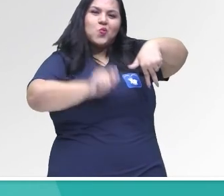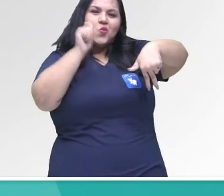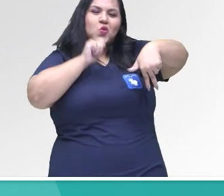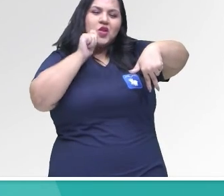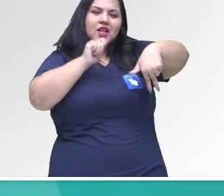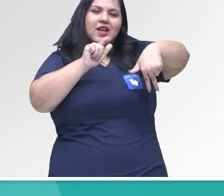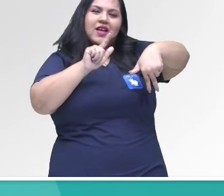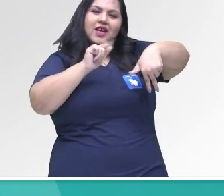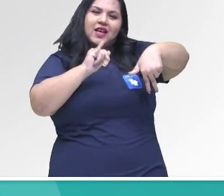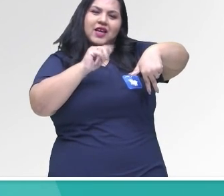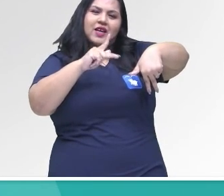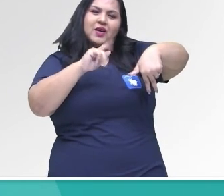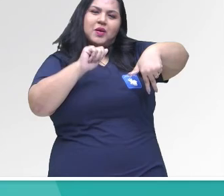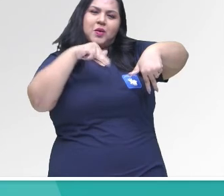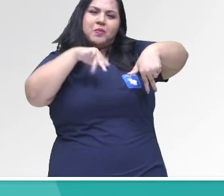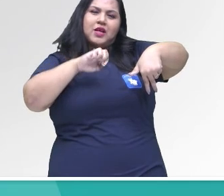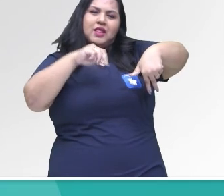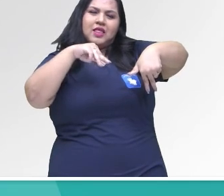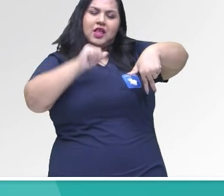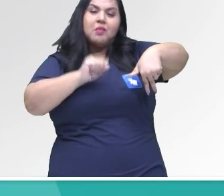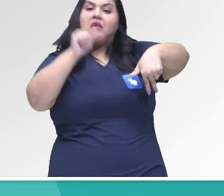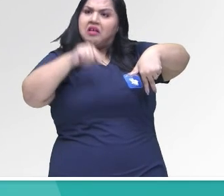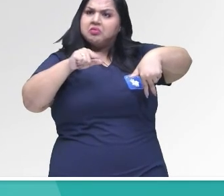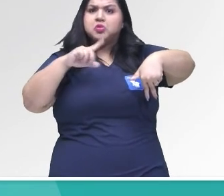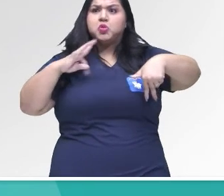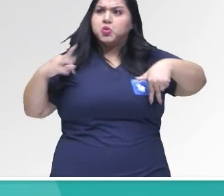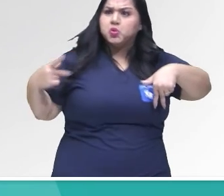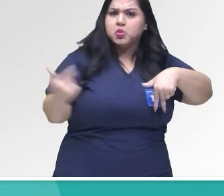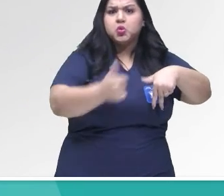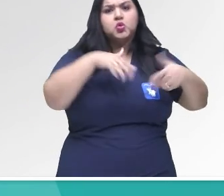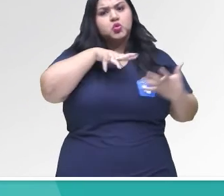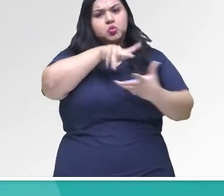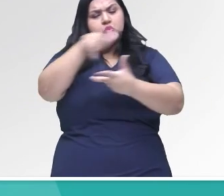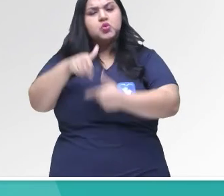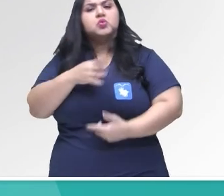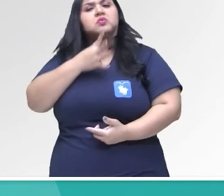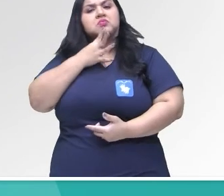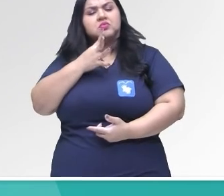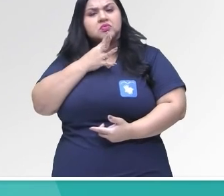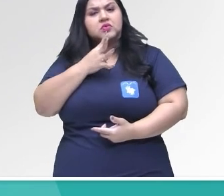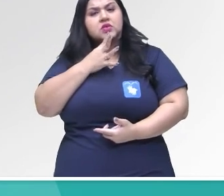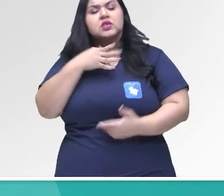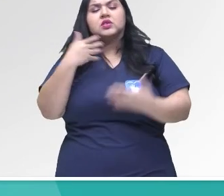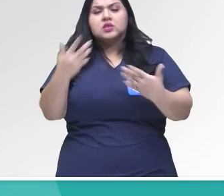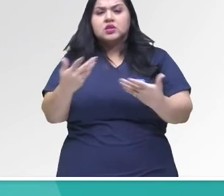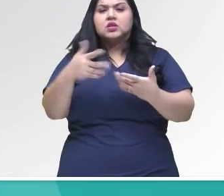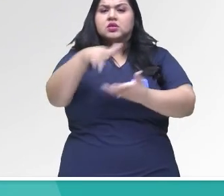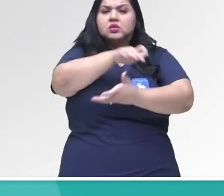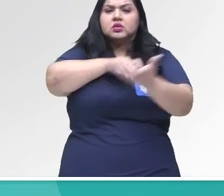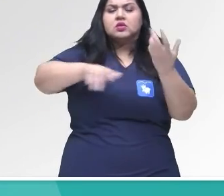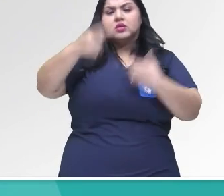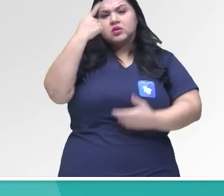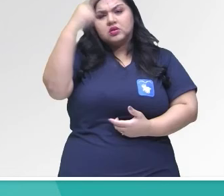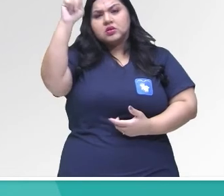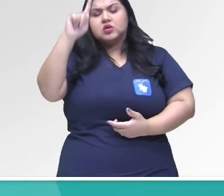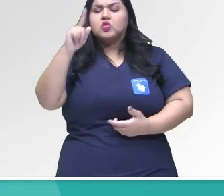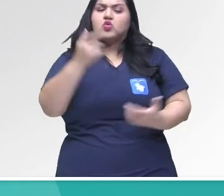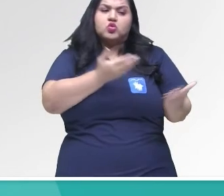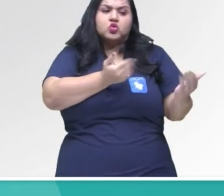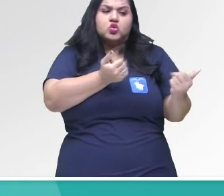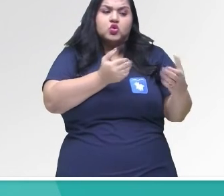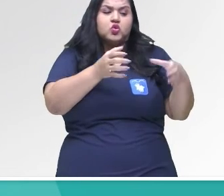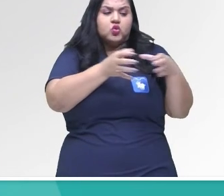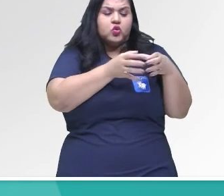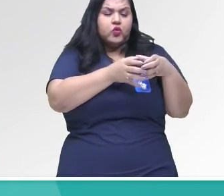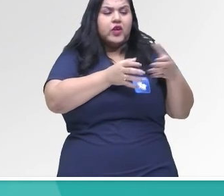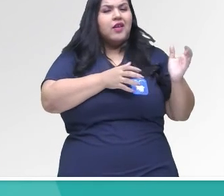brasileiro, é cantado lá fora, tá? Essa poesia. Então, esse movimento foi criado por jovens da